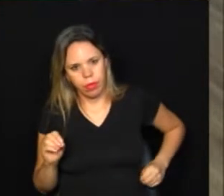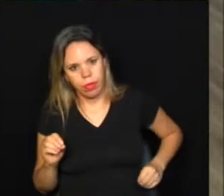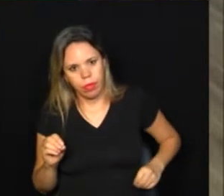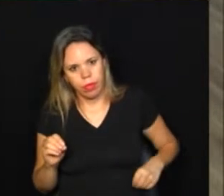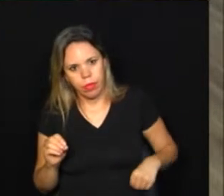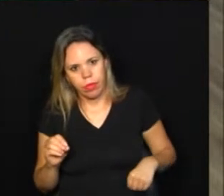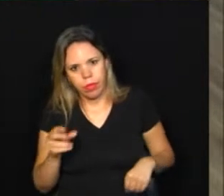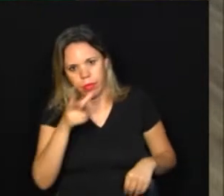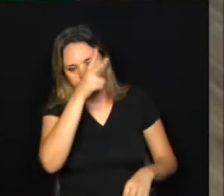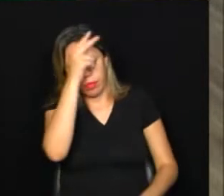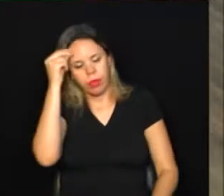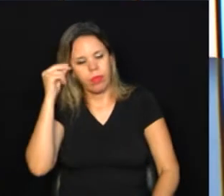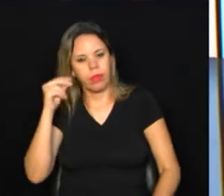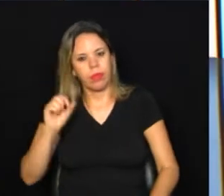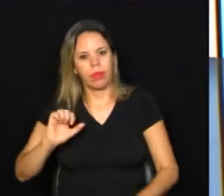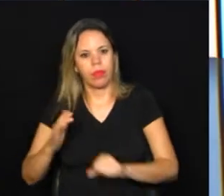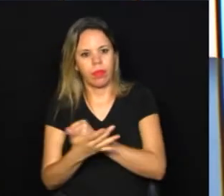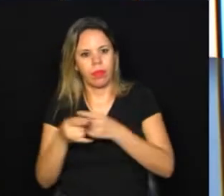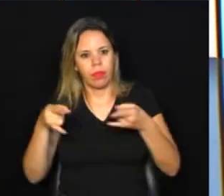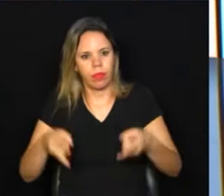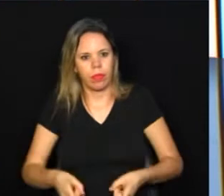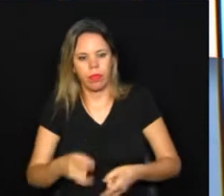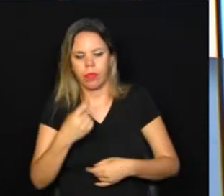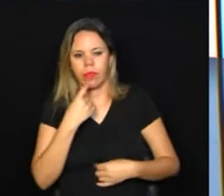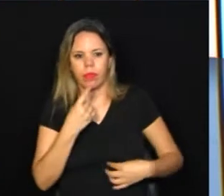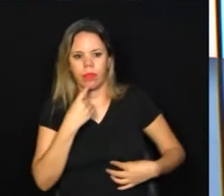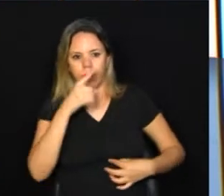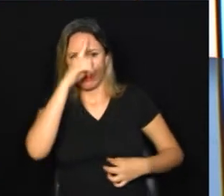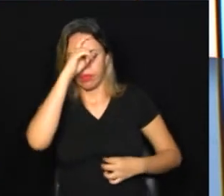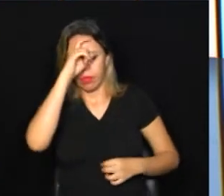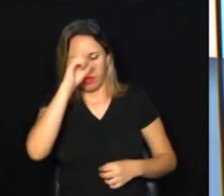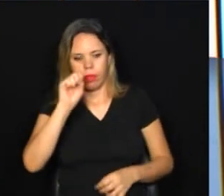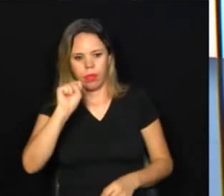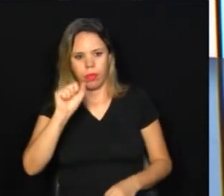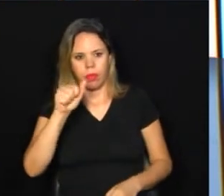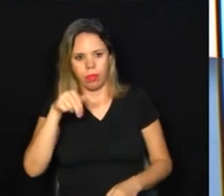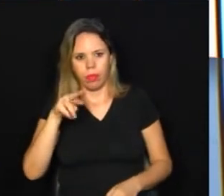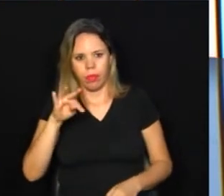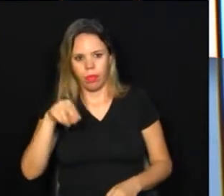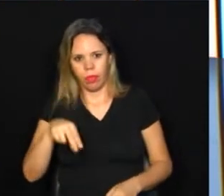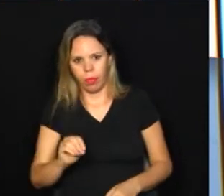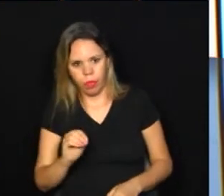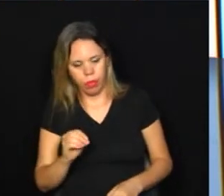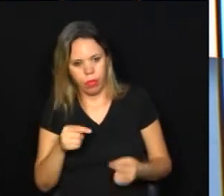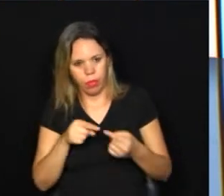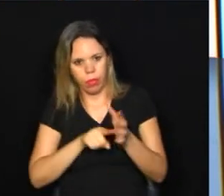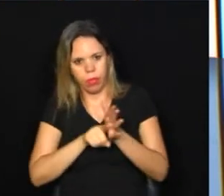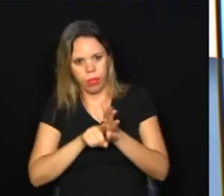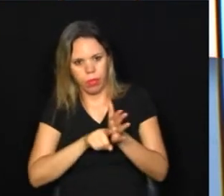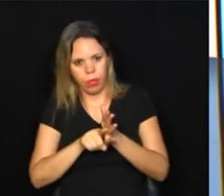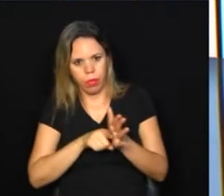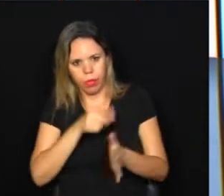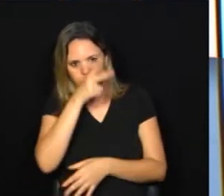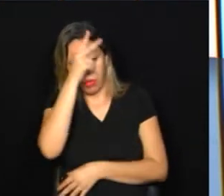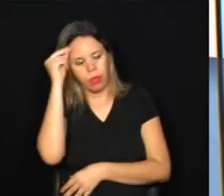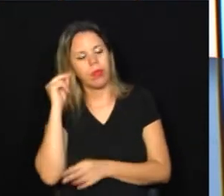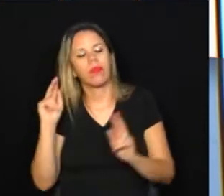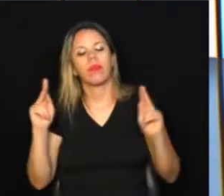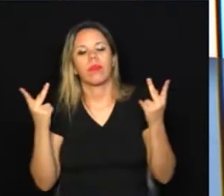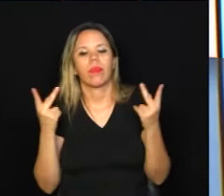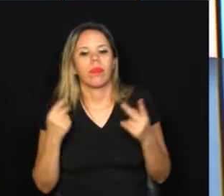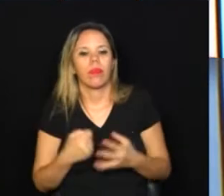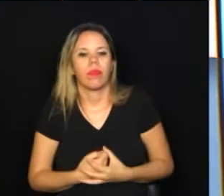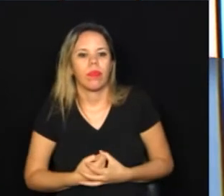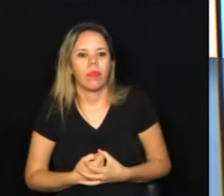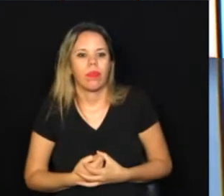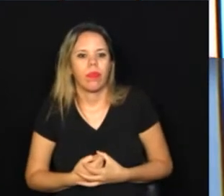Testou positivo, está internado aqui em Campinas, no Hospital Samaritano. E de acordo com a assessoria de imprensa da Prefeitura de Hortolândia,